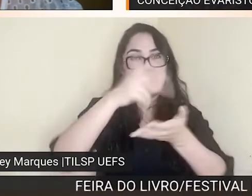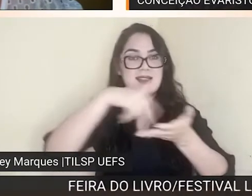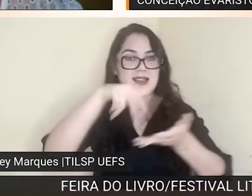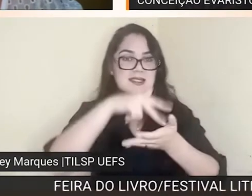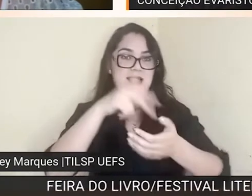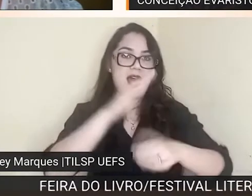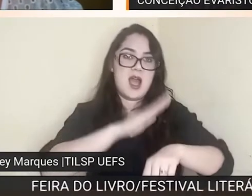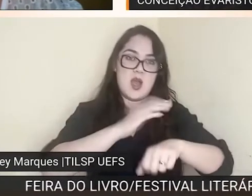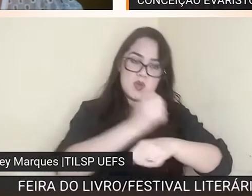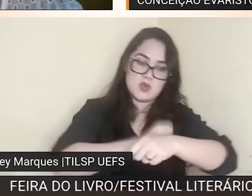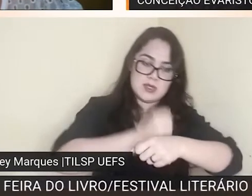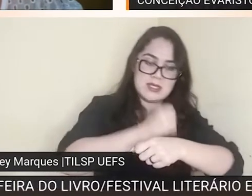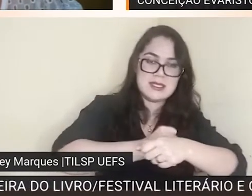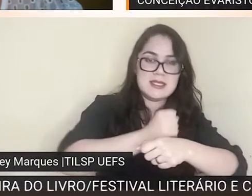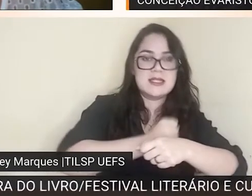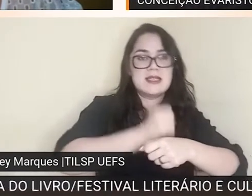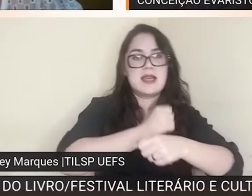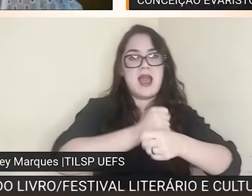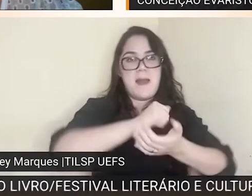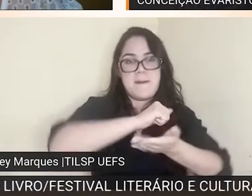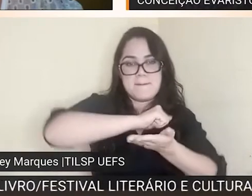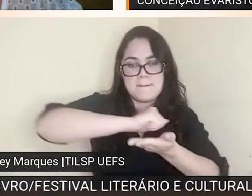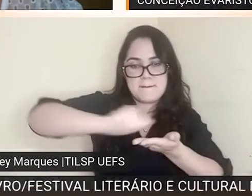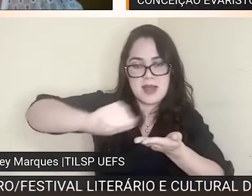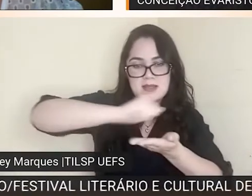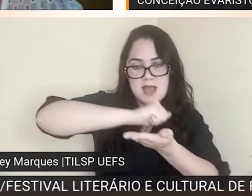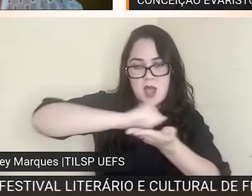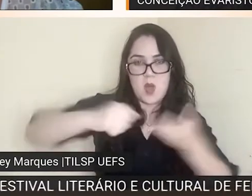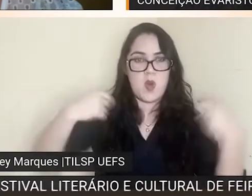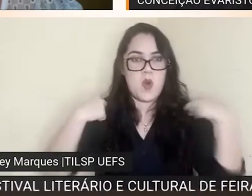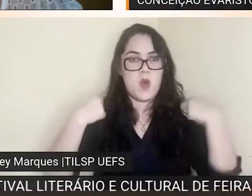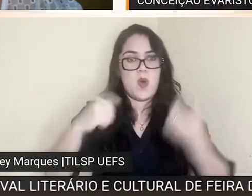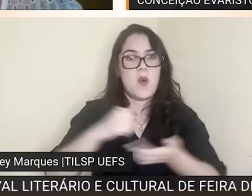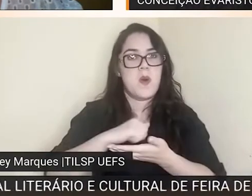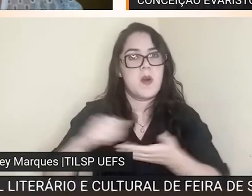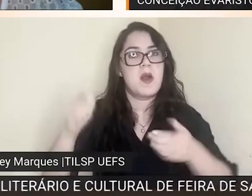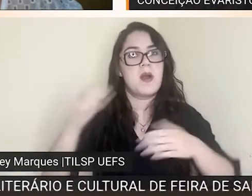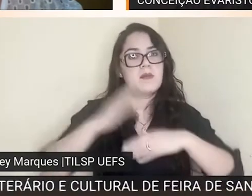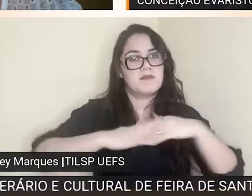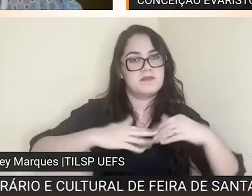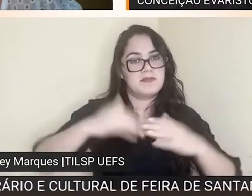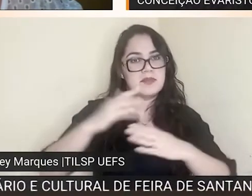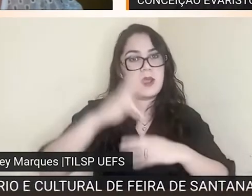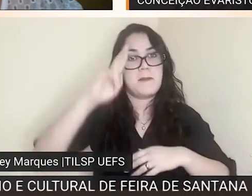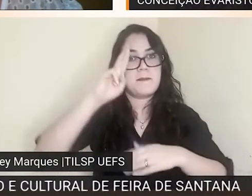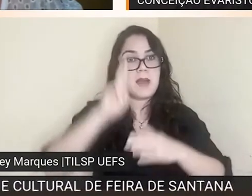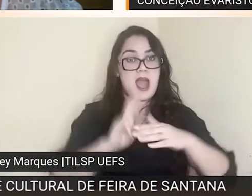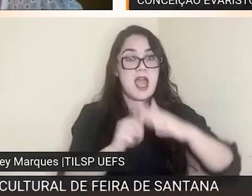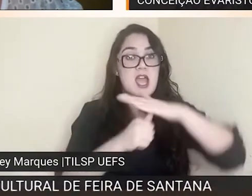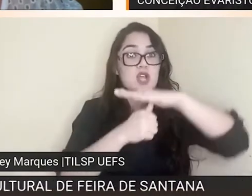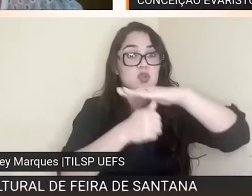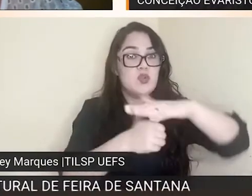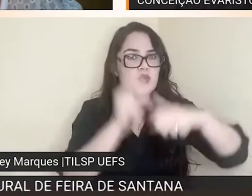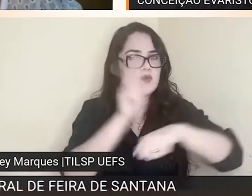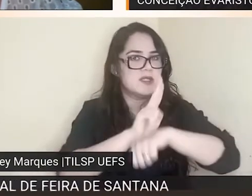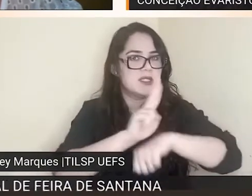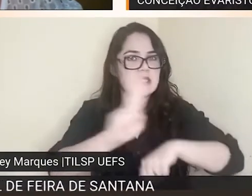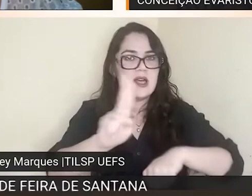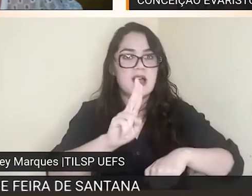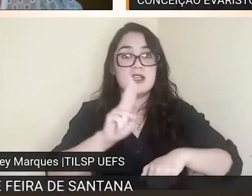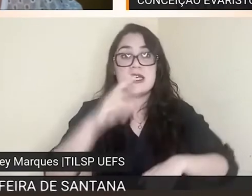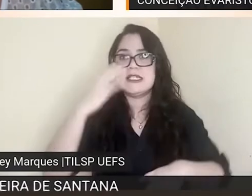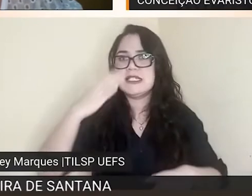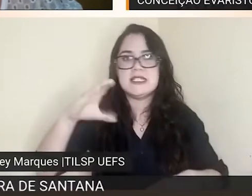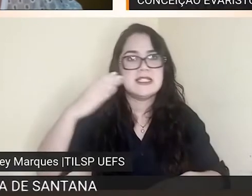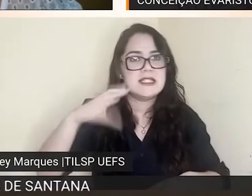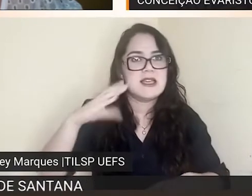cozinhar, elas sabem passar uma roupa, elas têm competência para ser uma reitora de universidade, para serem cientistas, para